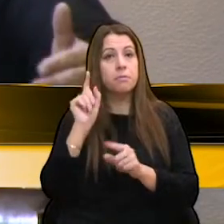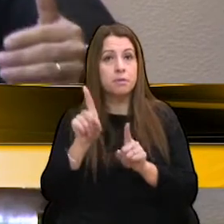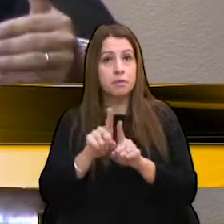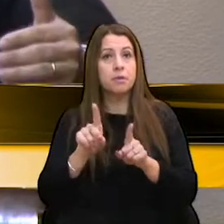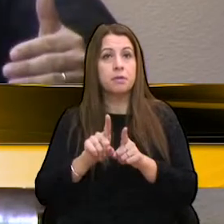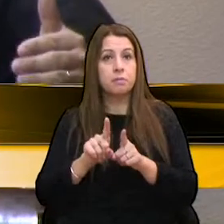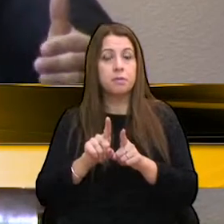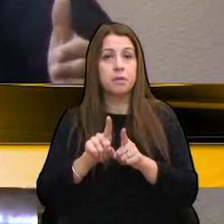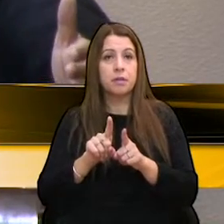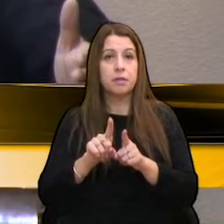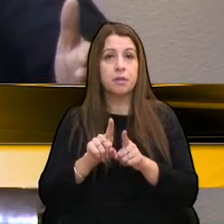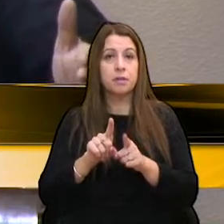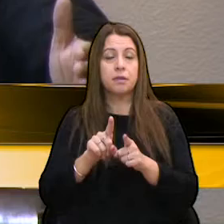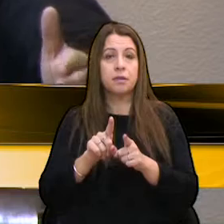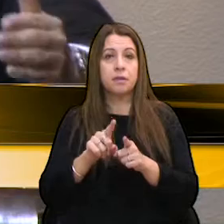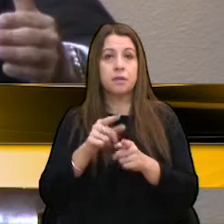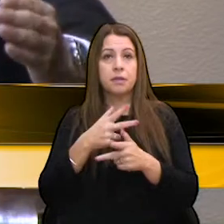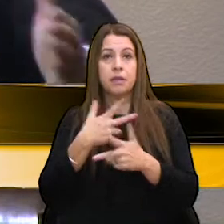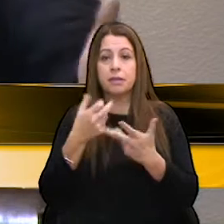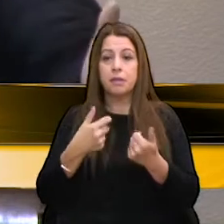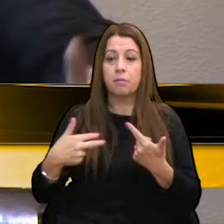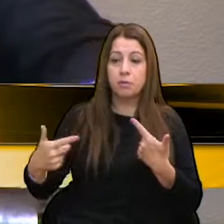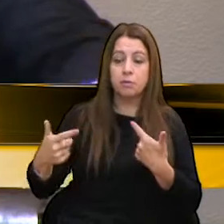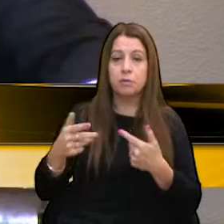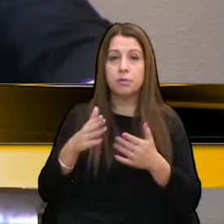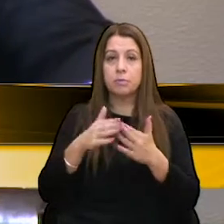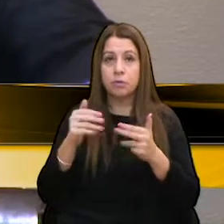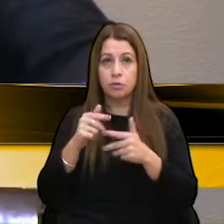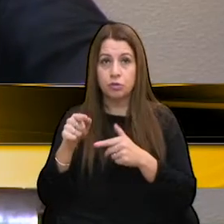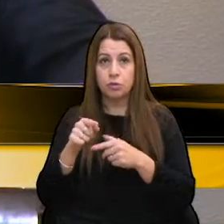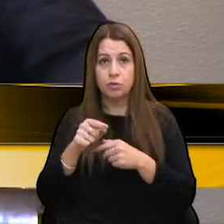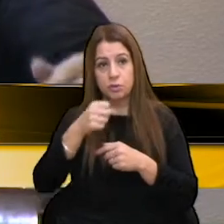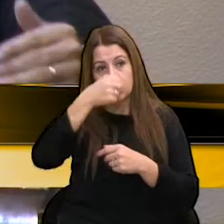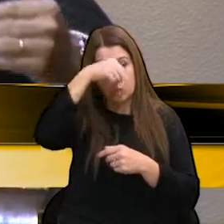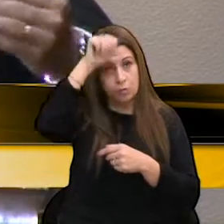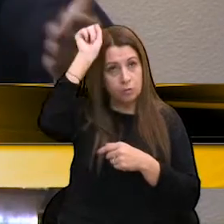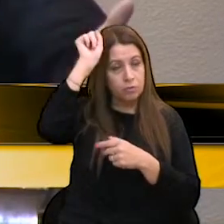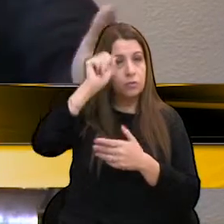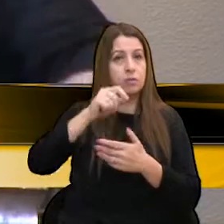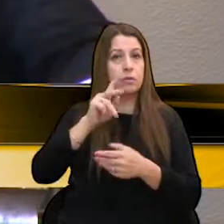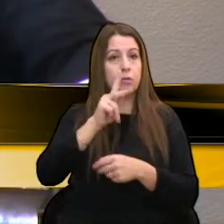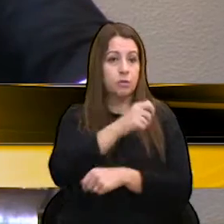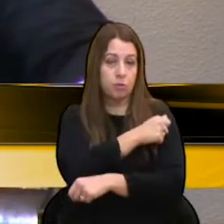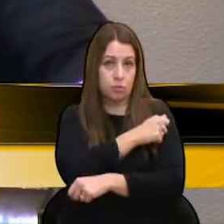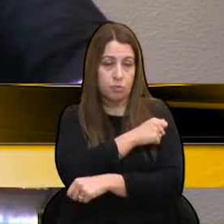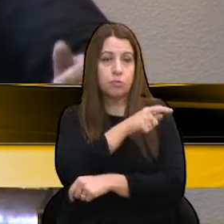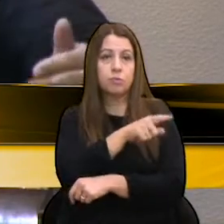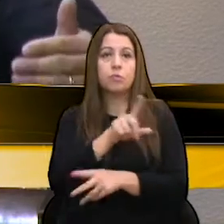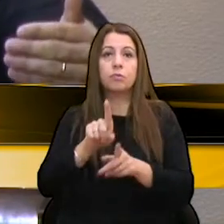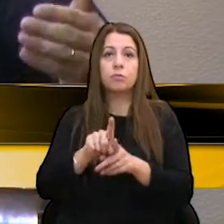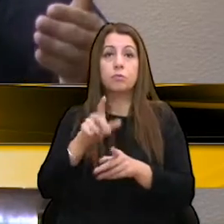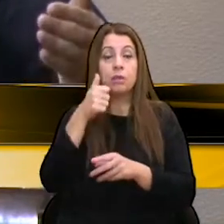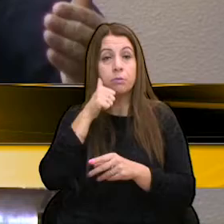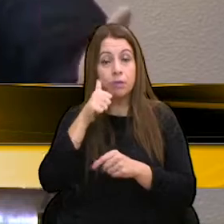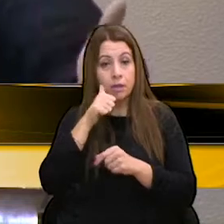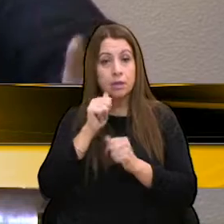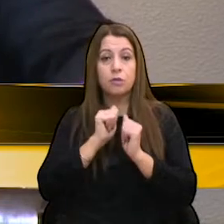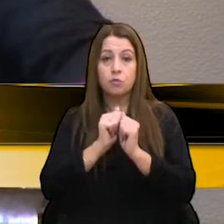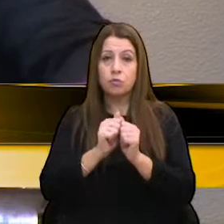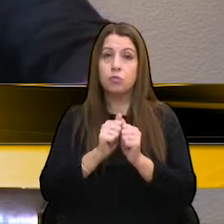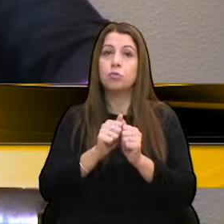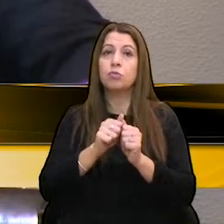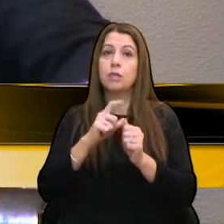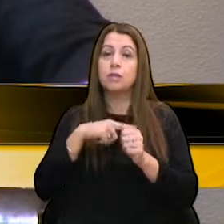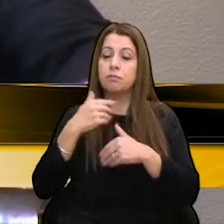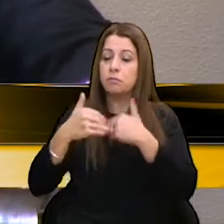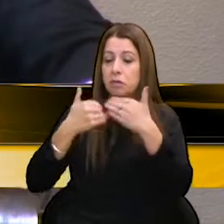também receber muitos pleitos, né, dos nossos acadêmicos. Então, pela vinculação que essa mulher arrojada teve